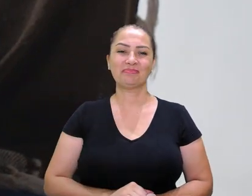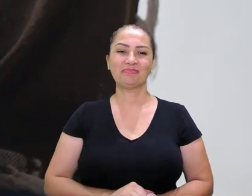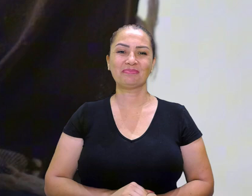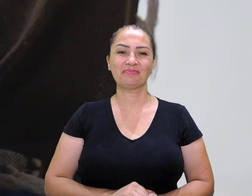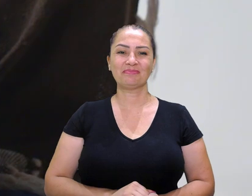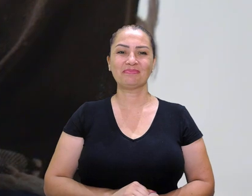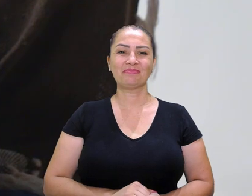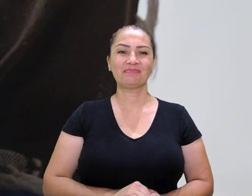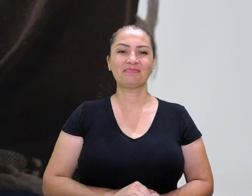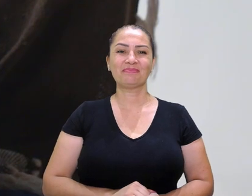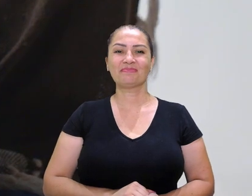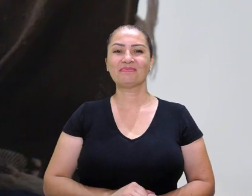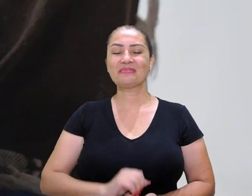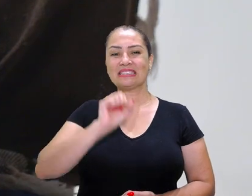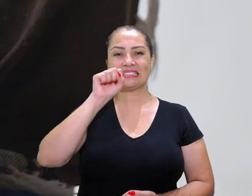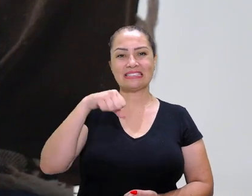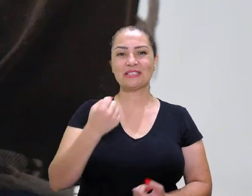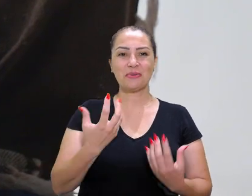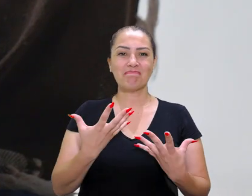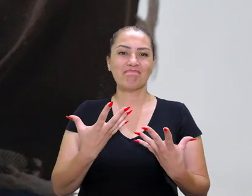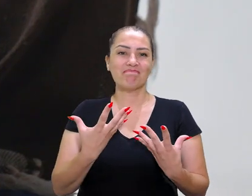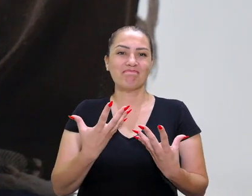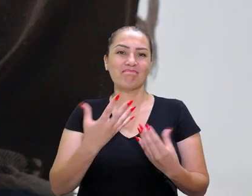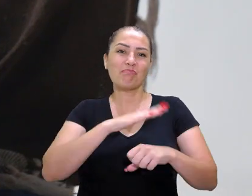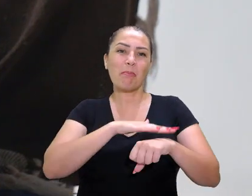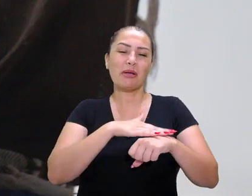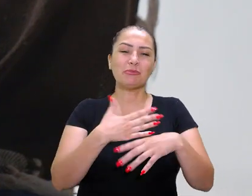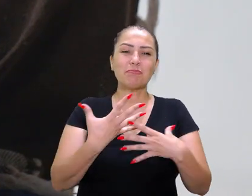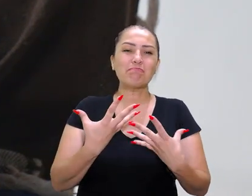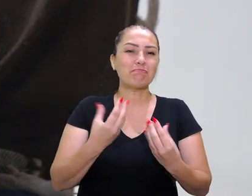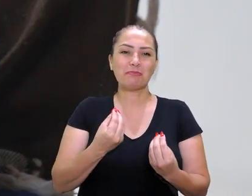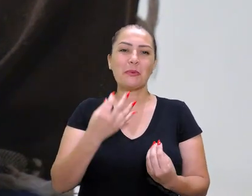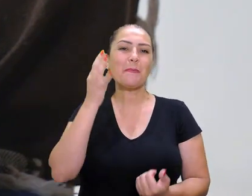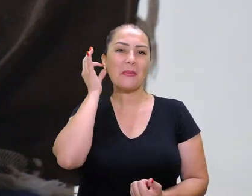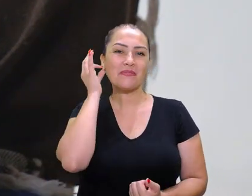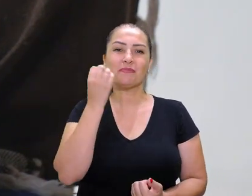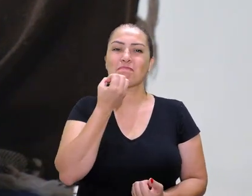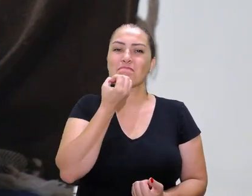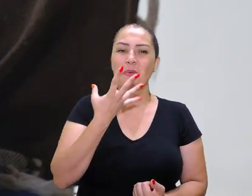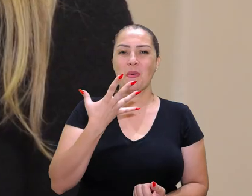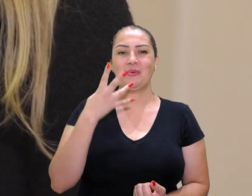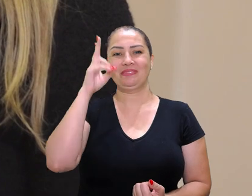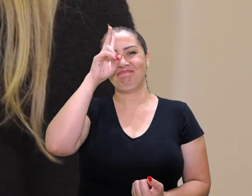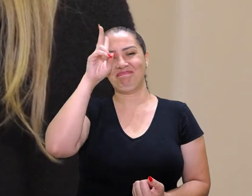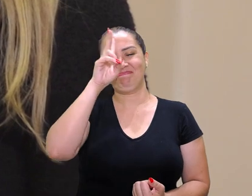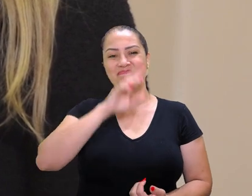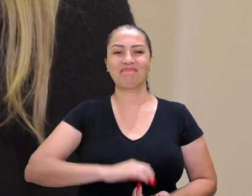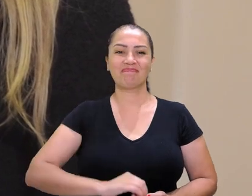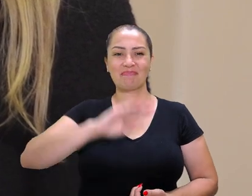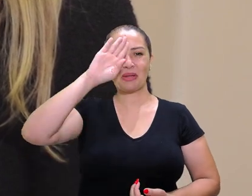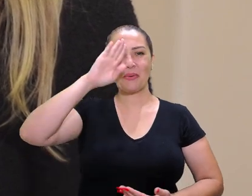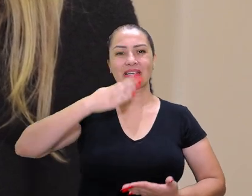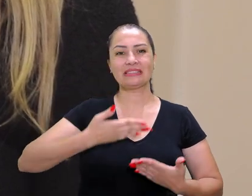Não, foi um momento maravilhoso da minha vida, só tenho boas lembranças. Eu